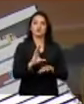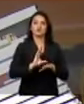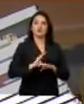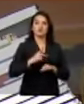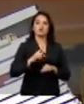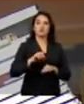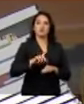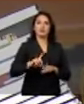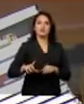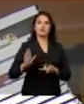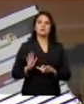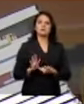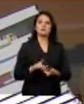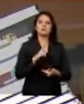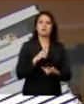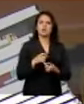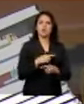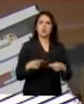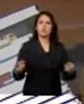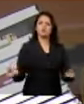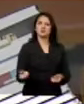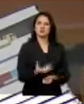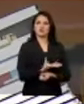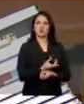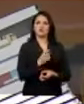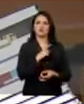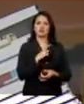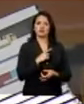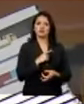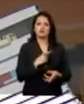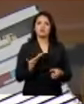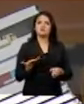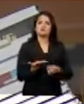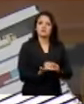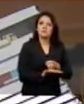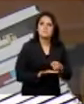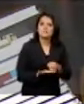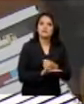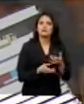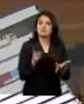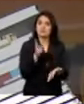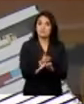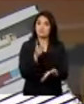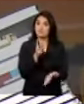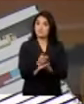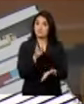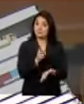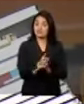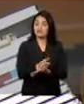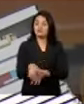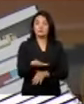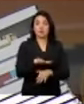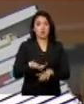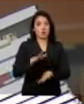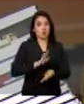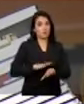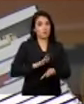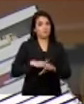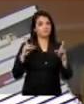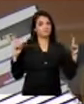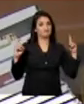fato novo a respaldar, mesmo no campo precário e efêmero, mais